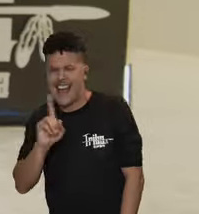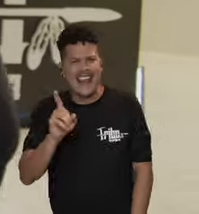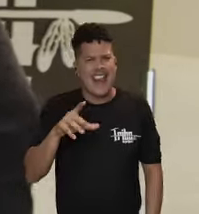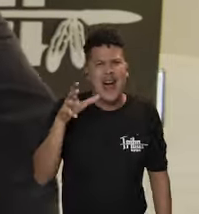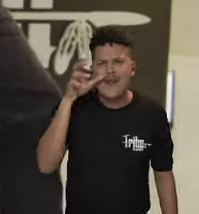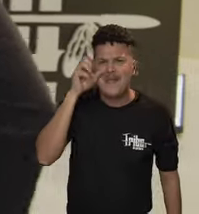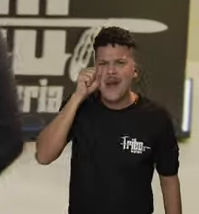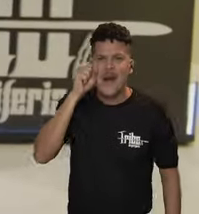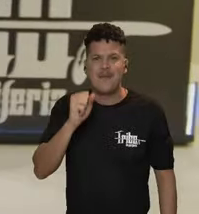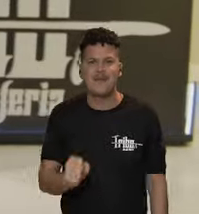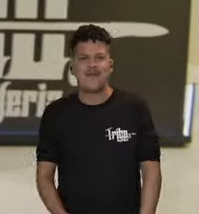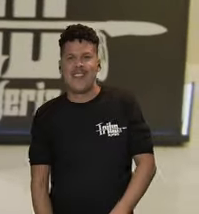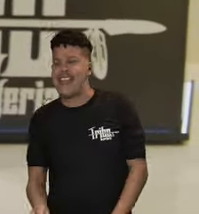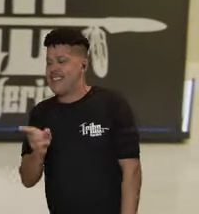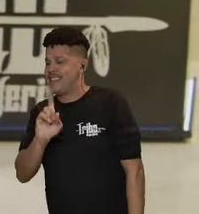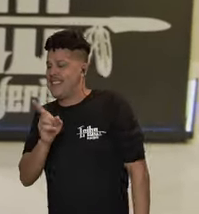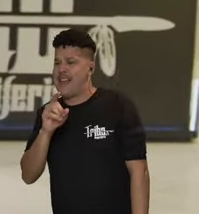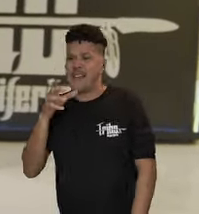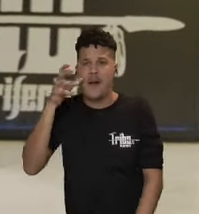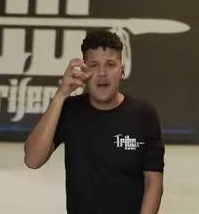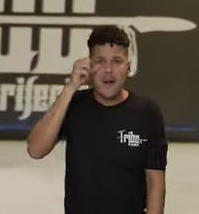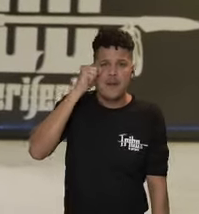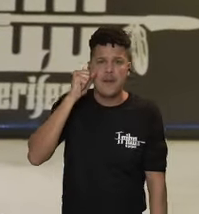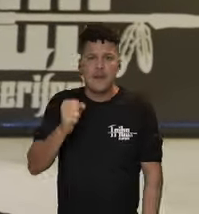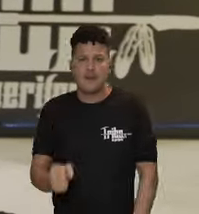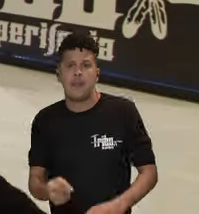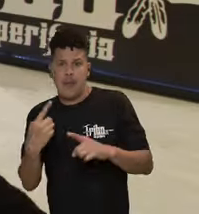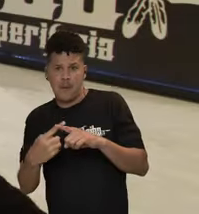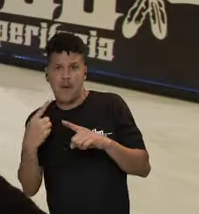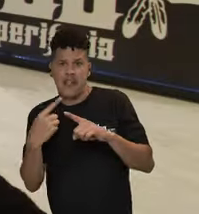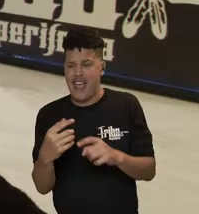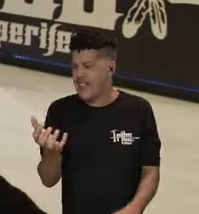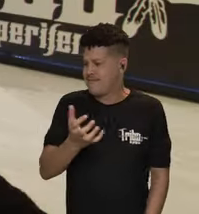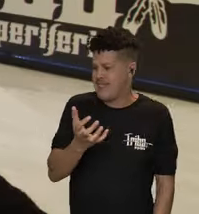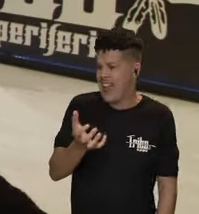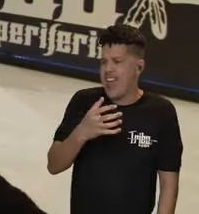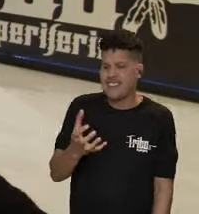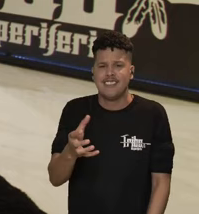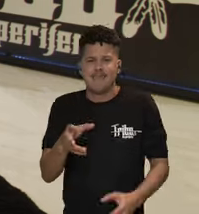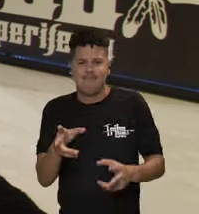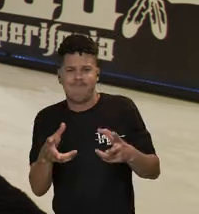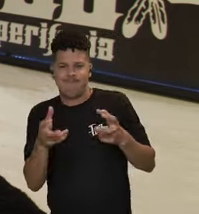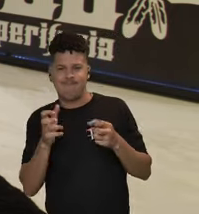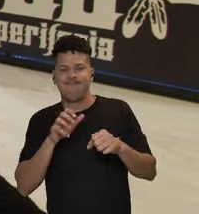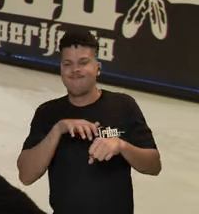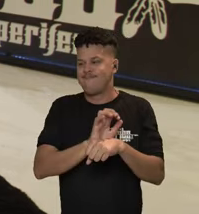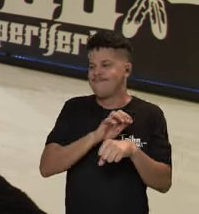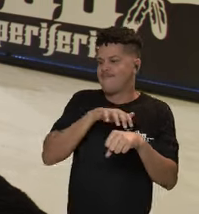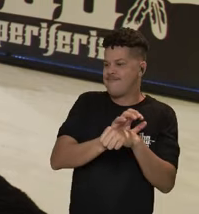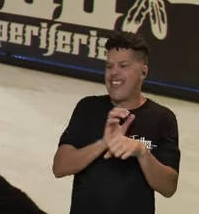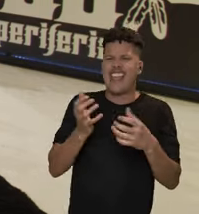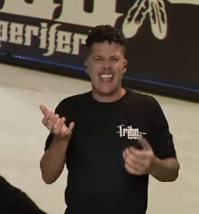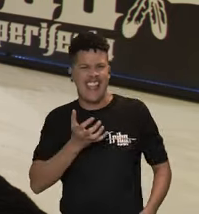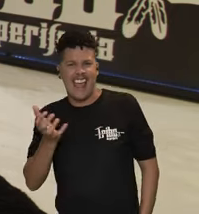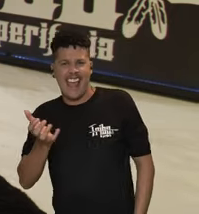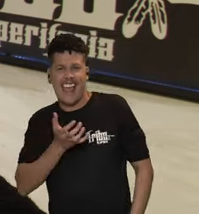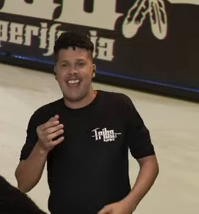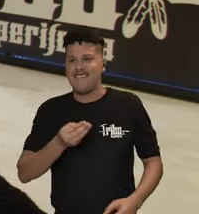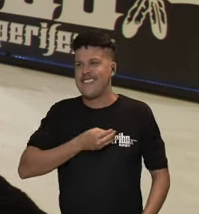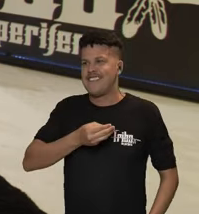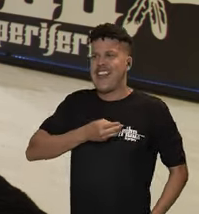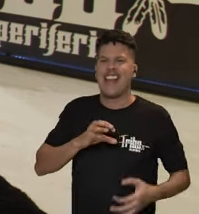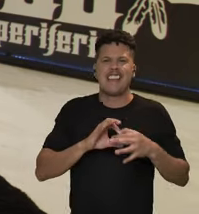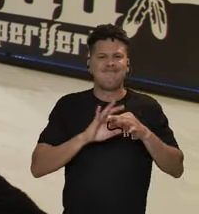dormem. Não dormem, porque quer sentir um amor. Mas quer viver livre, não me importa